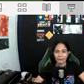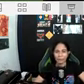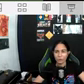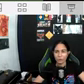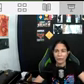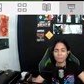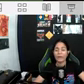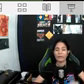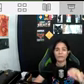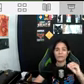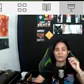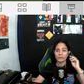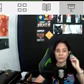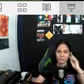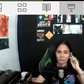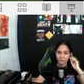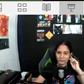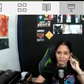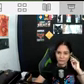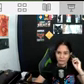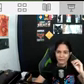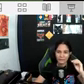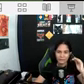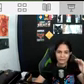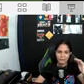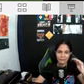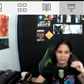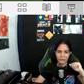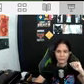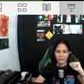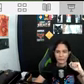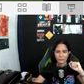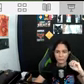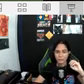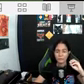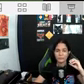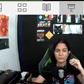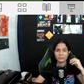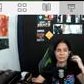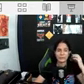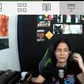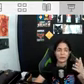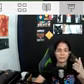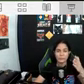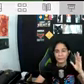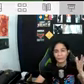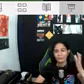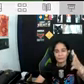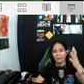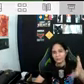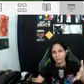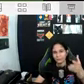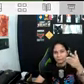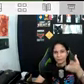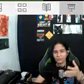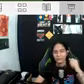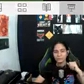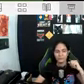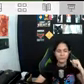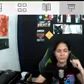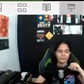passada, né, agora, a gente tem a nossa segunda atividade, que são essas quatro questões, onde vocês... É, não vai ficar na